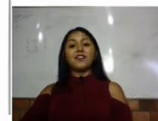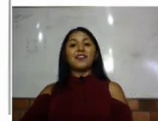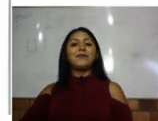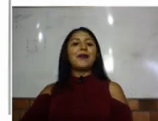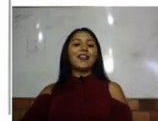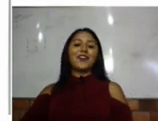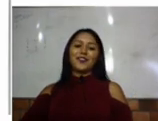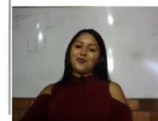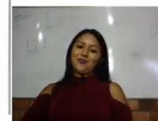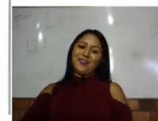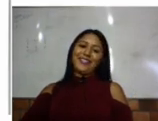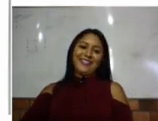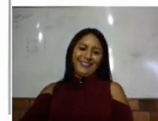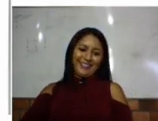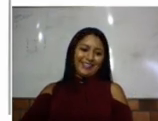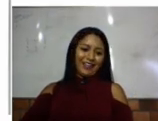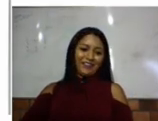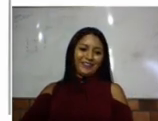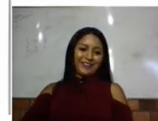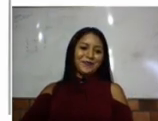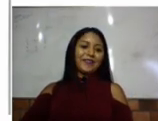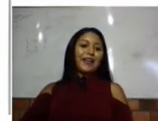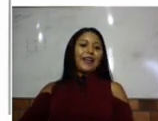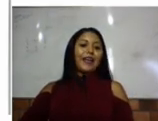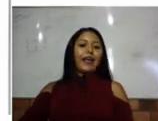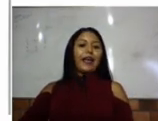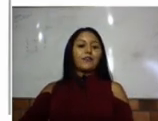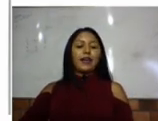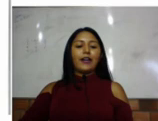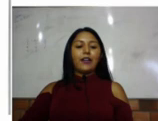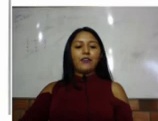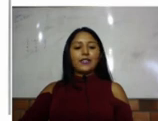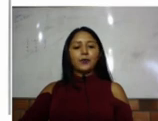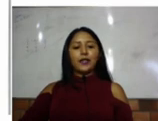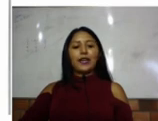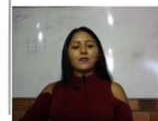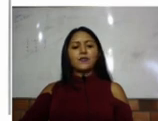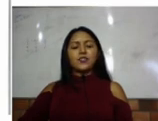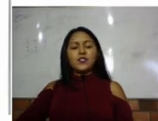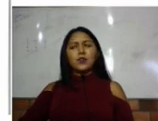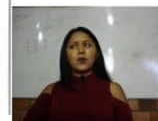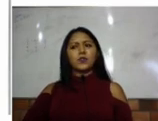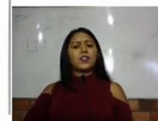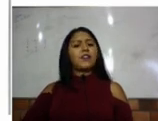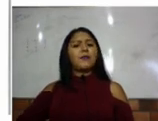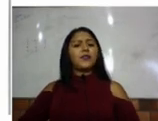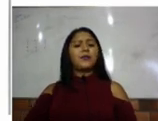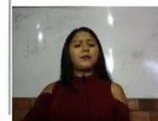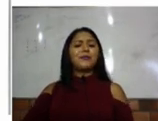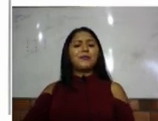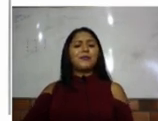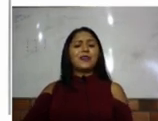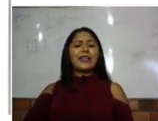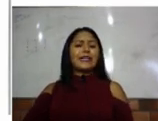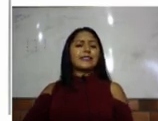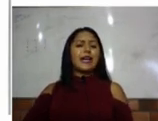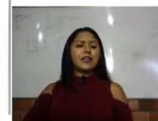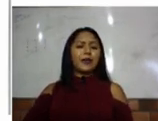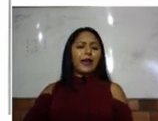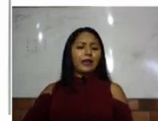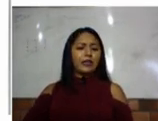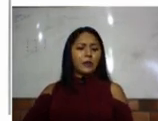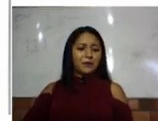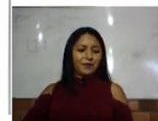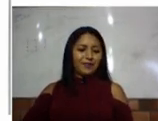coluna da avó inclusive melhorou a vendo aqui eram aí ele foi responder era assunto stoso você é muito